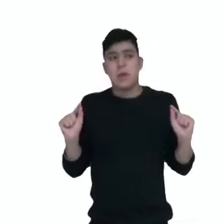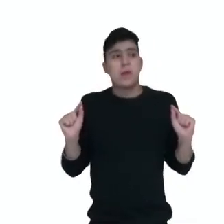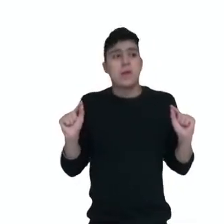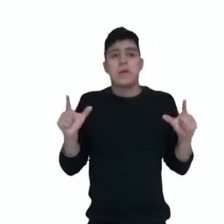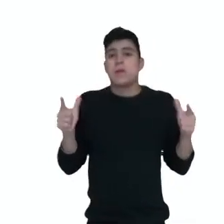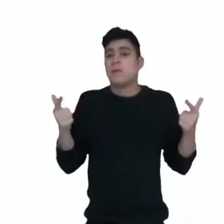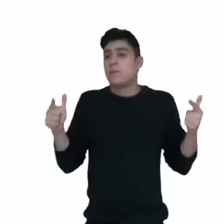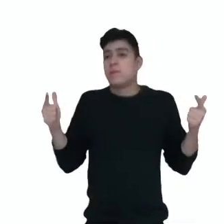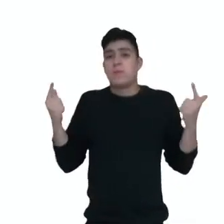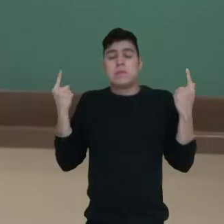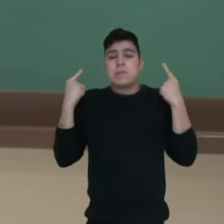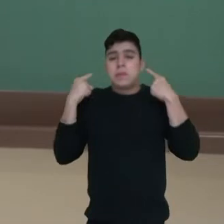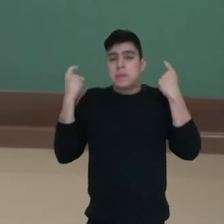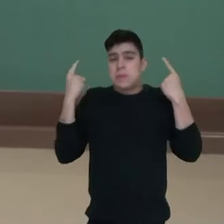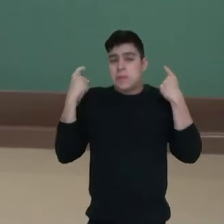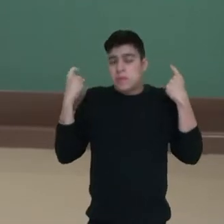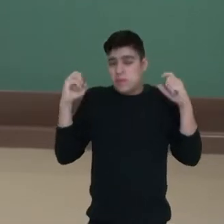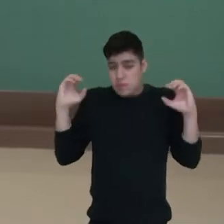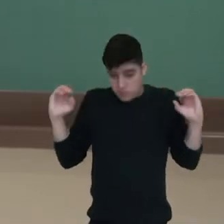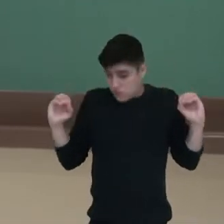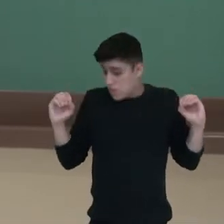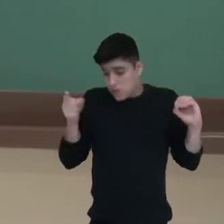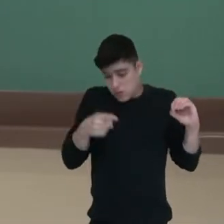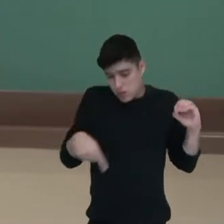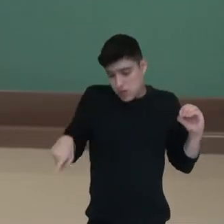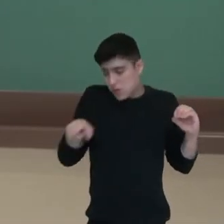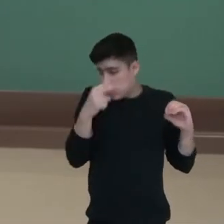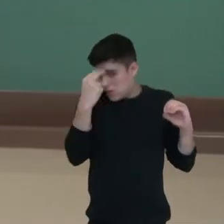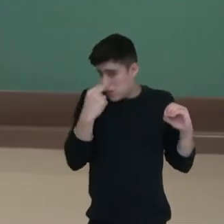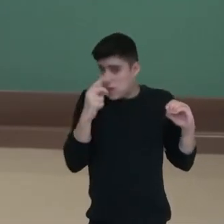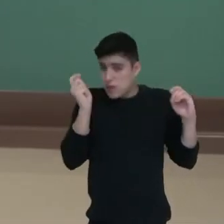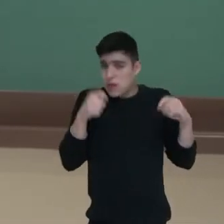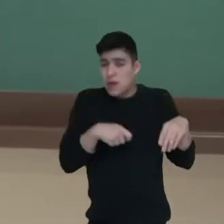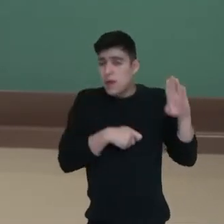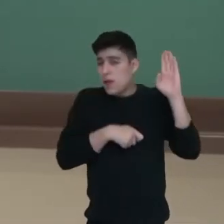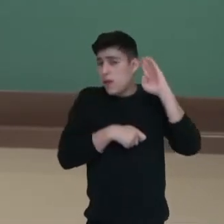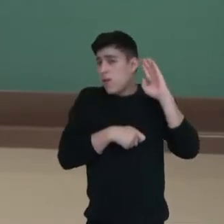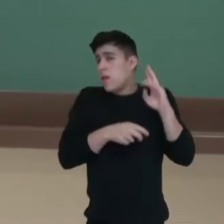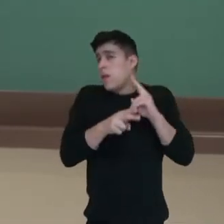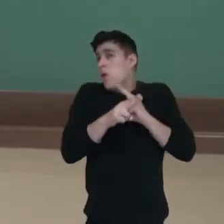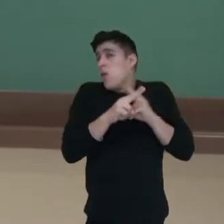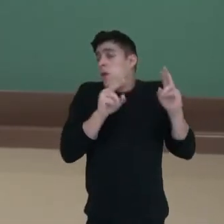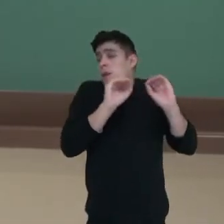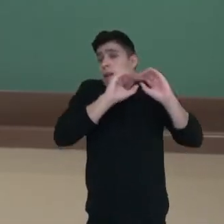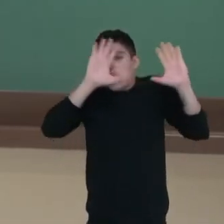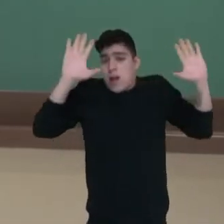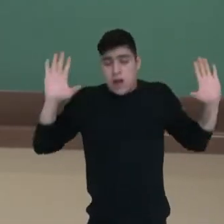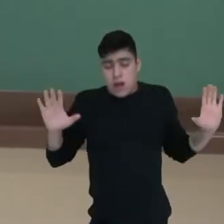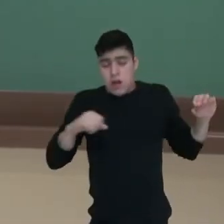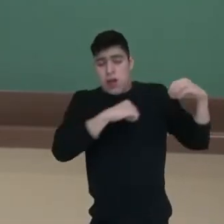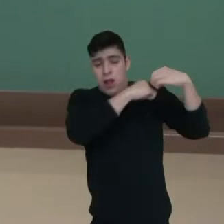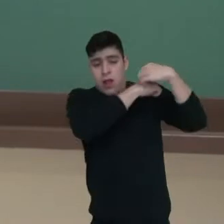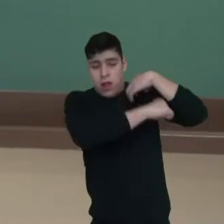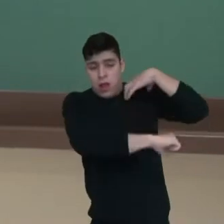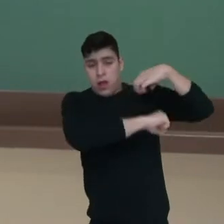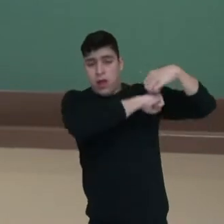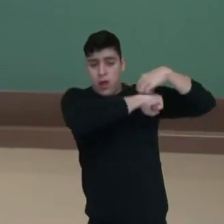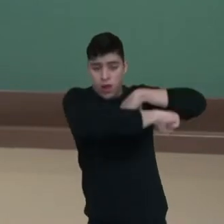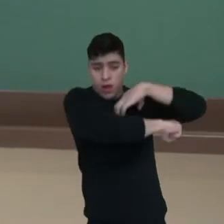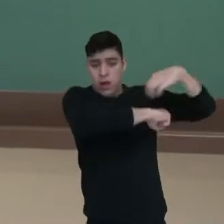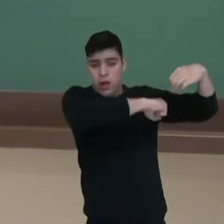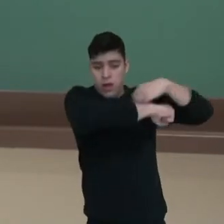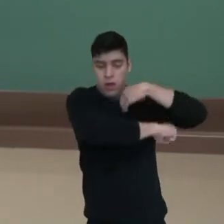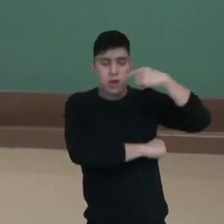os atletas eles consigam ouvir o mais nítido possível as orientações do